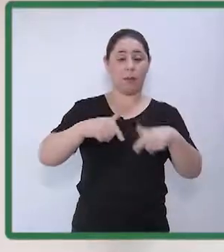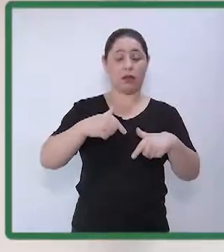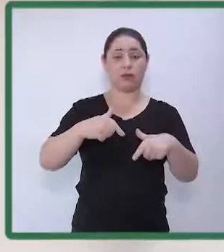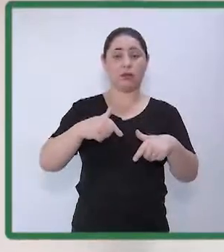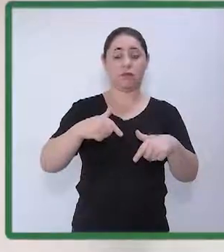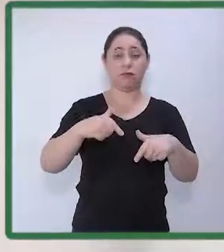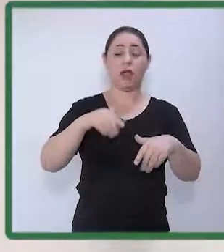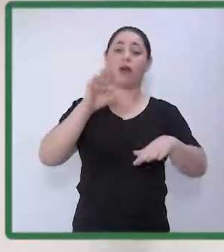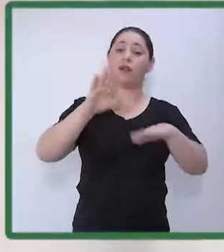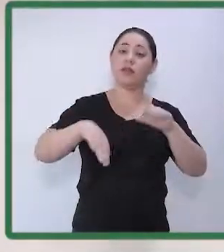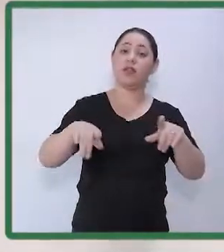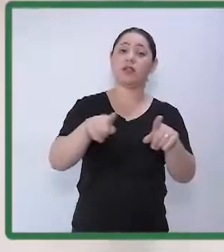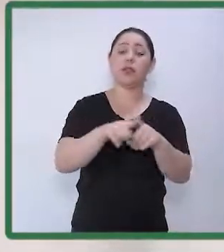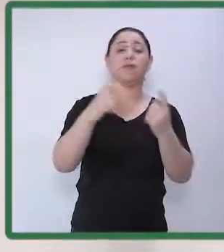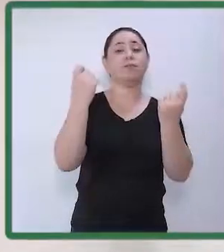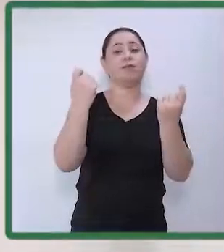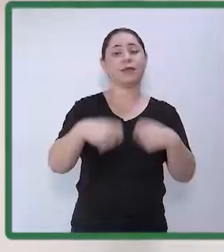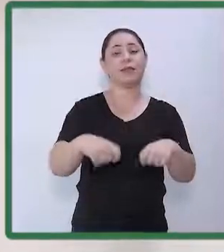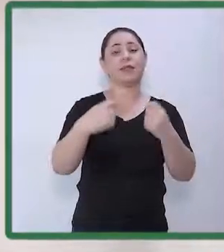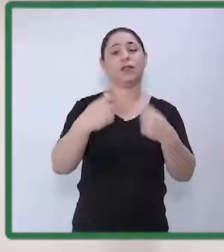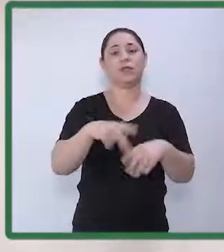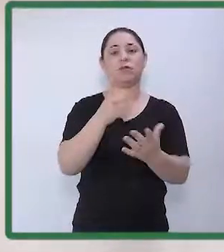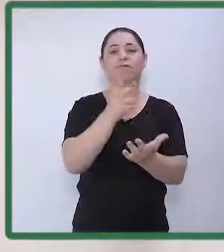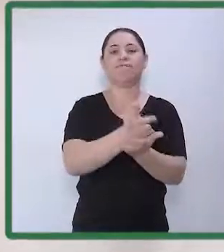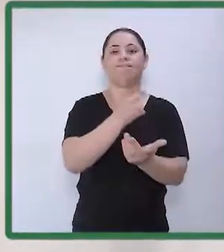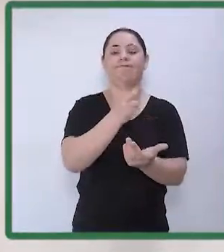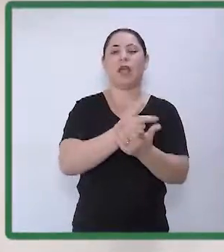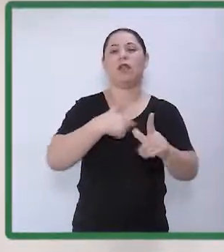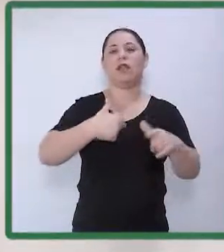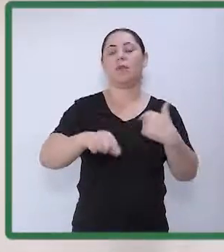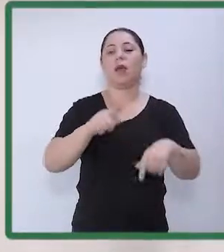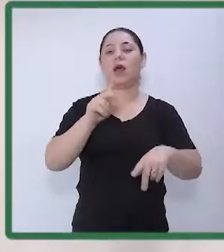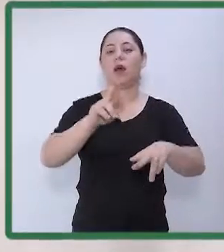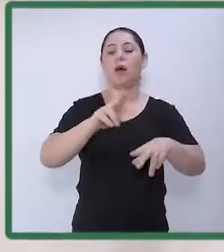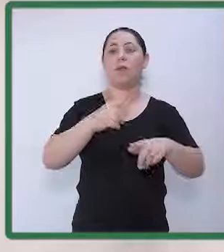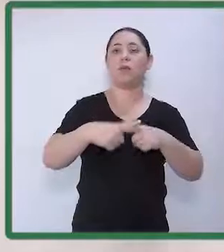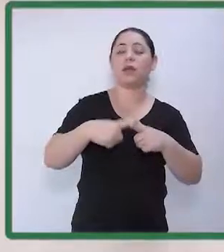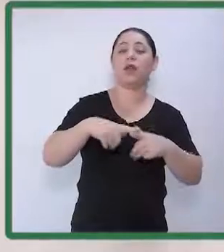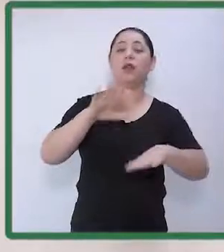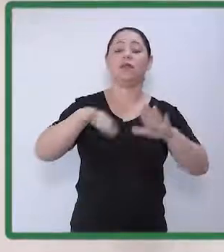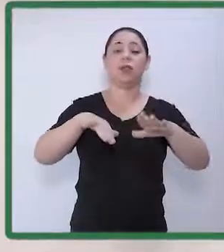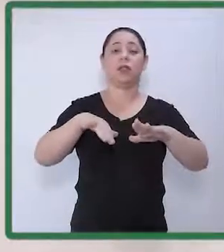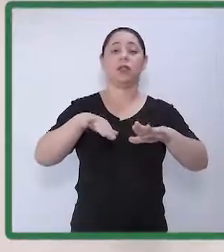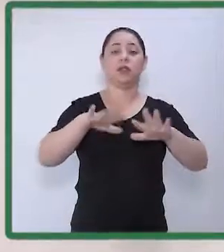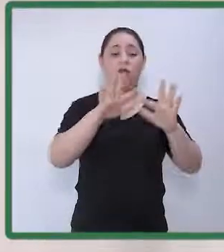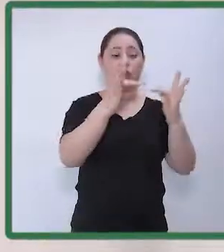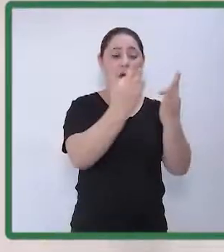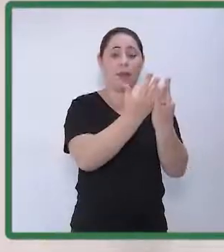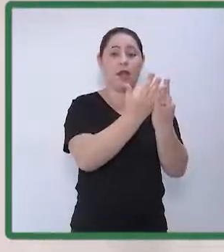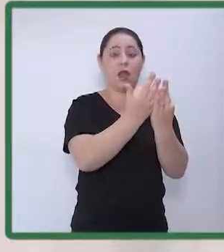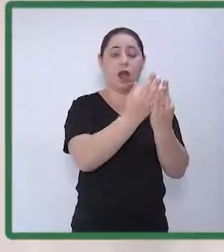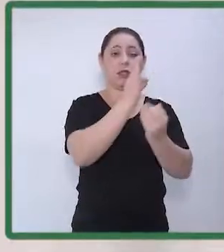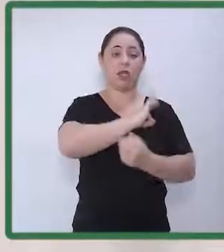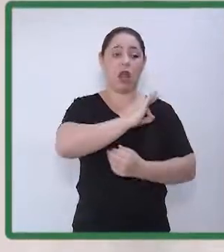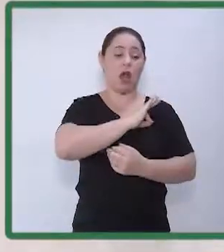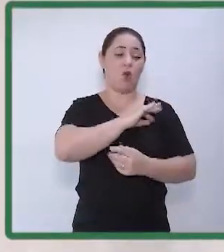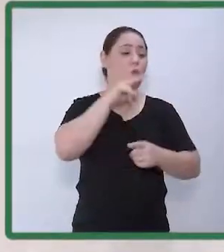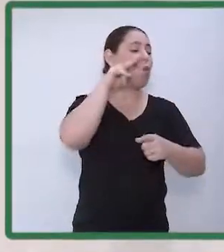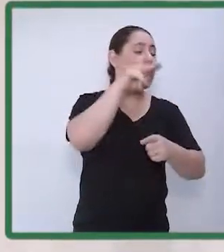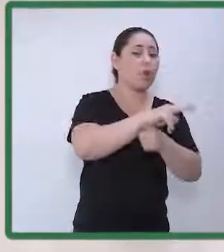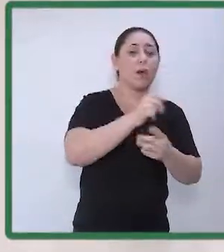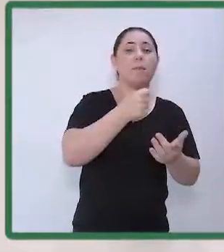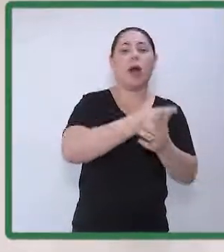sexual, com a necessidade de continuar no emprego, porque muitas vezes detentora, né, do seu lar, tendo